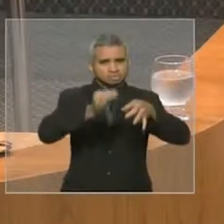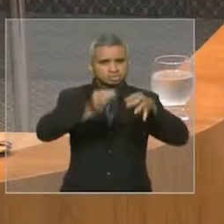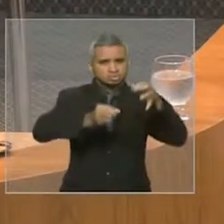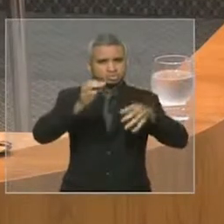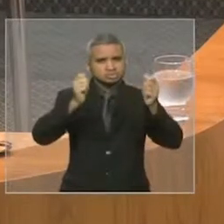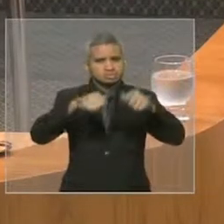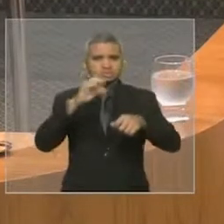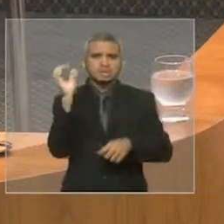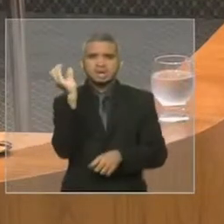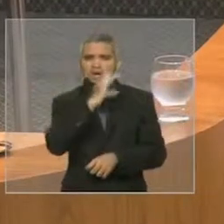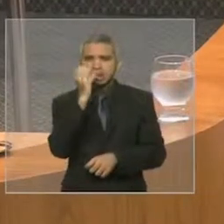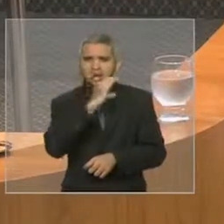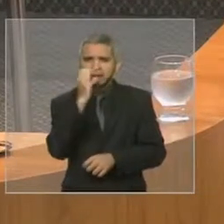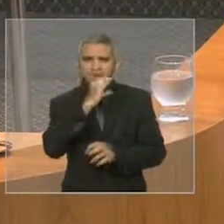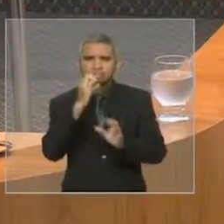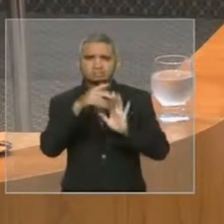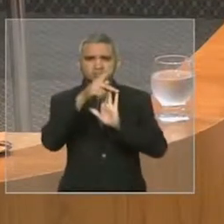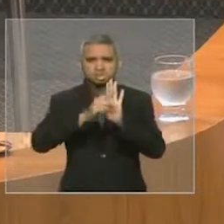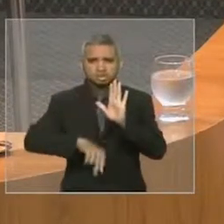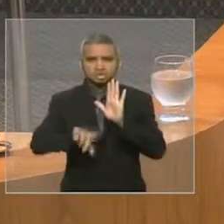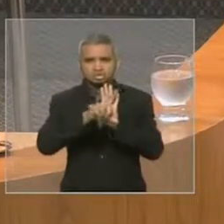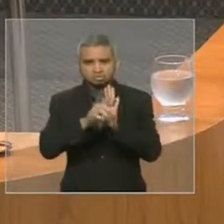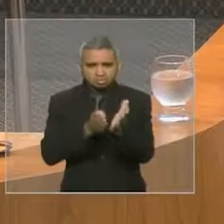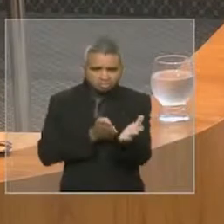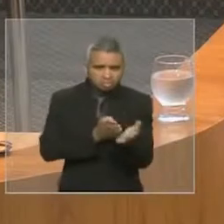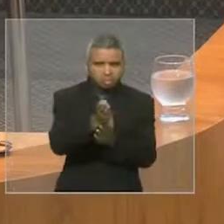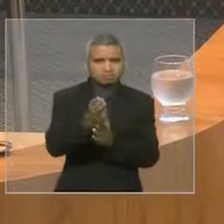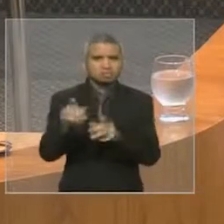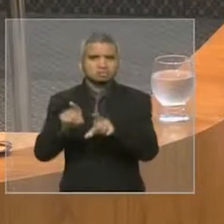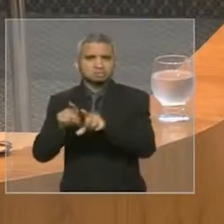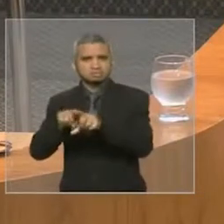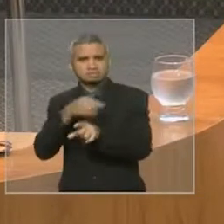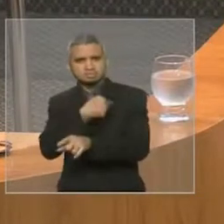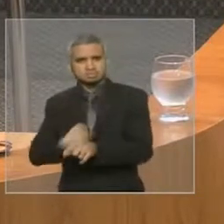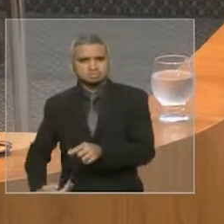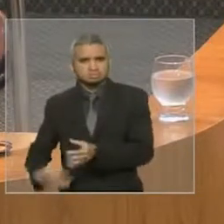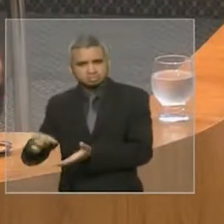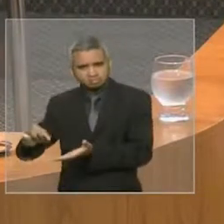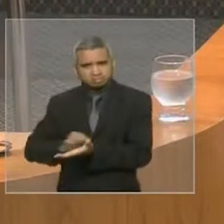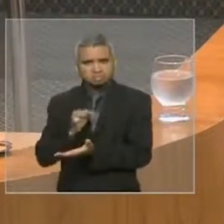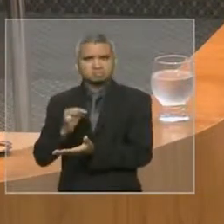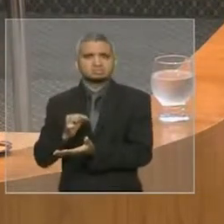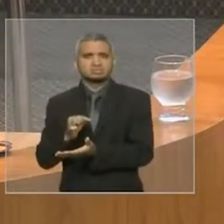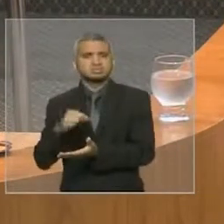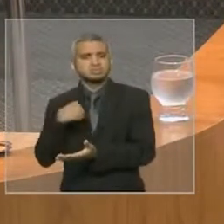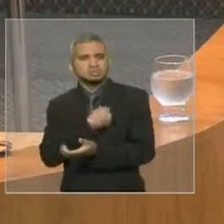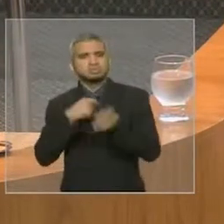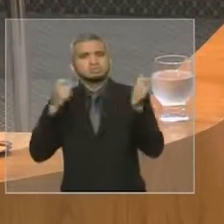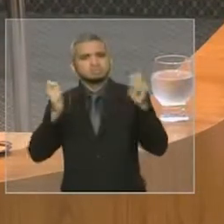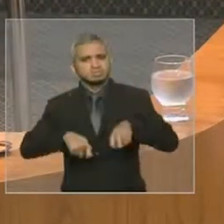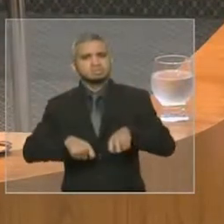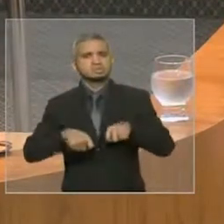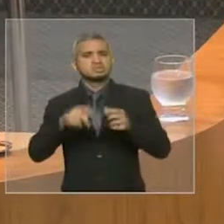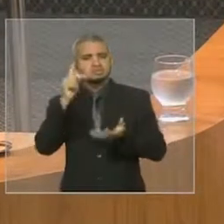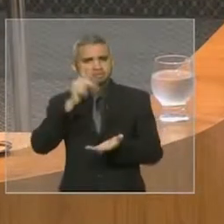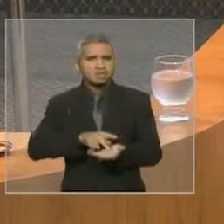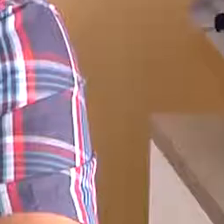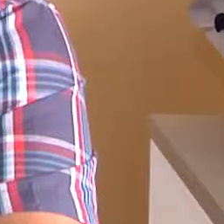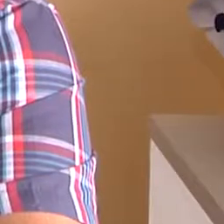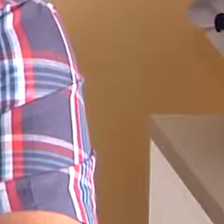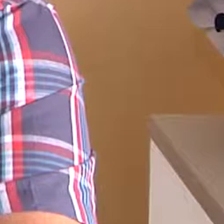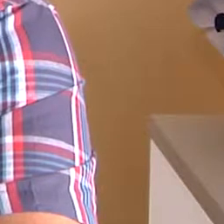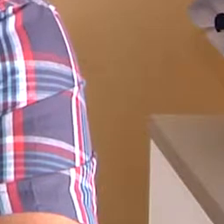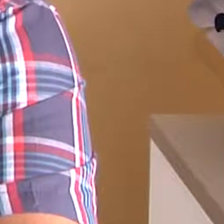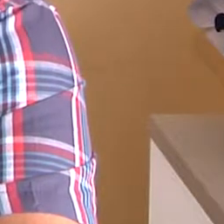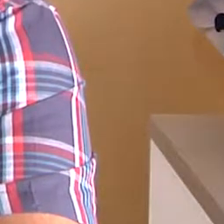santa terá esse projeto de lei aprovado e sancionado pra que a gente possa assim de fato colocar o fogaréu lugar definido no nosso estado